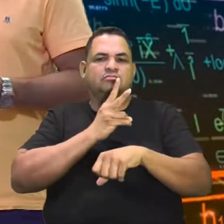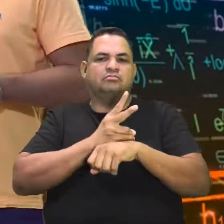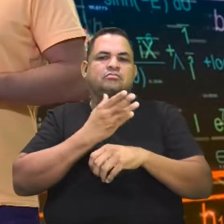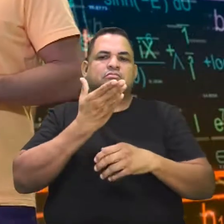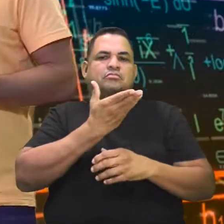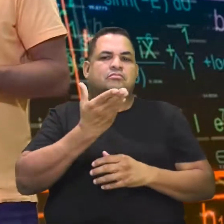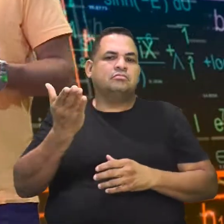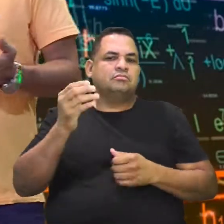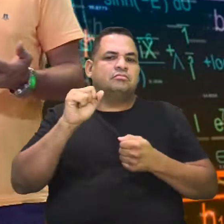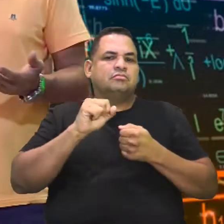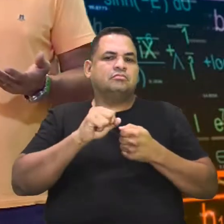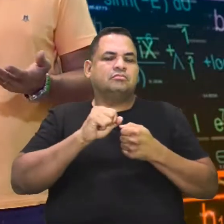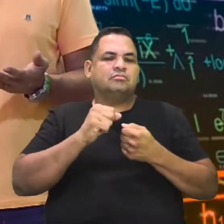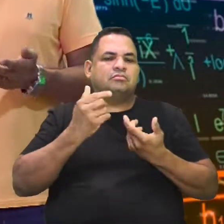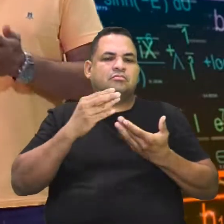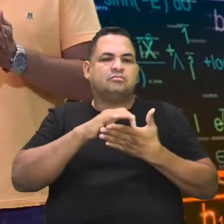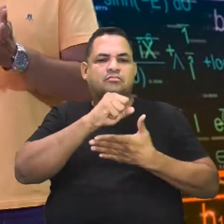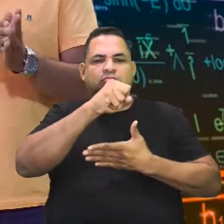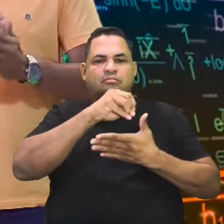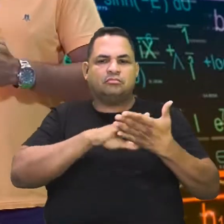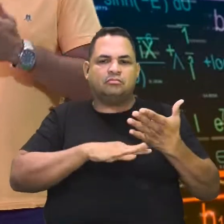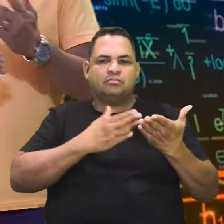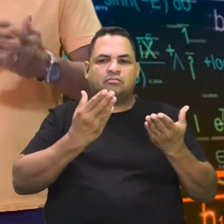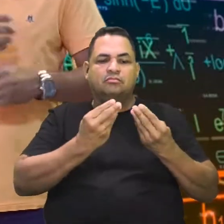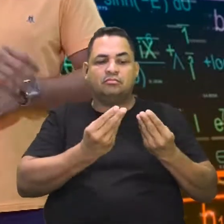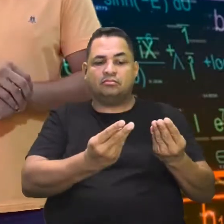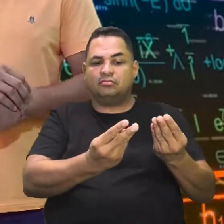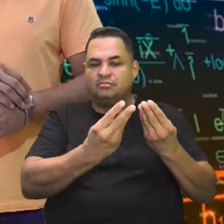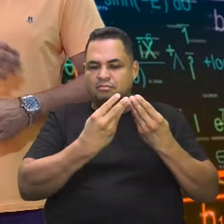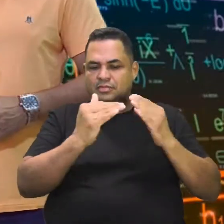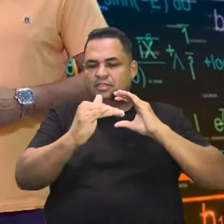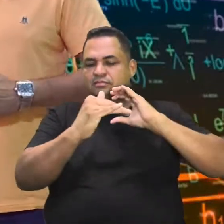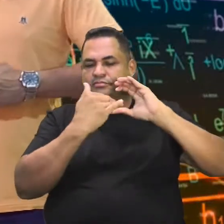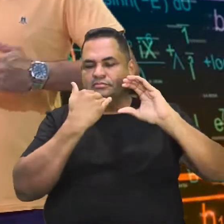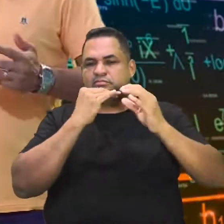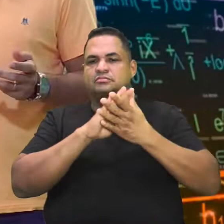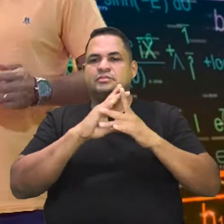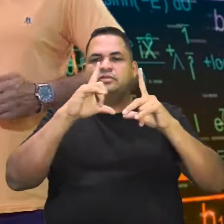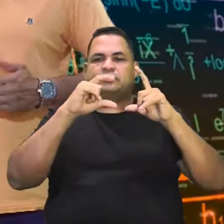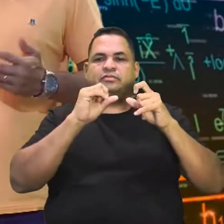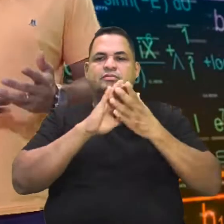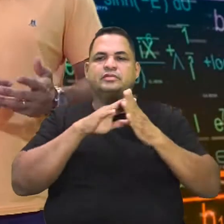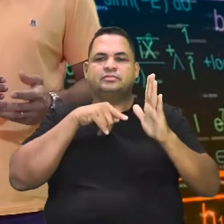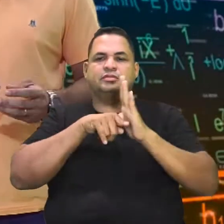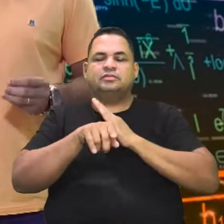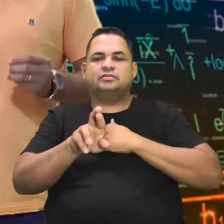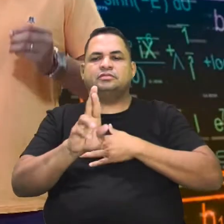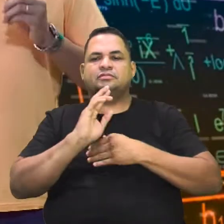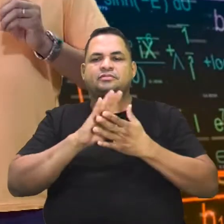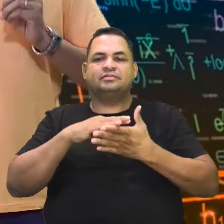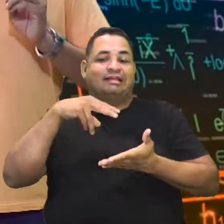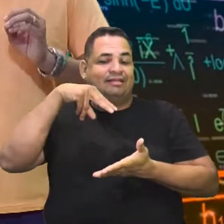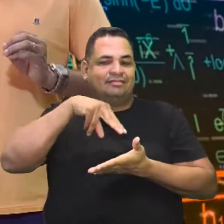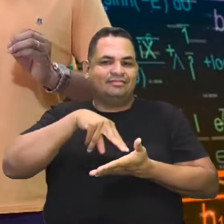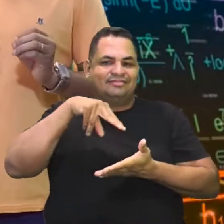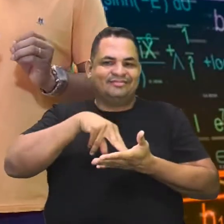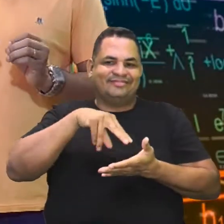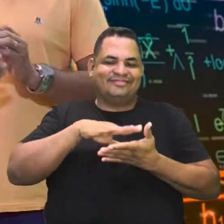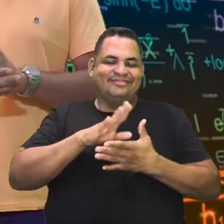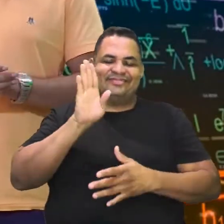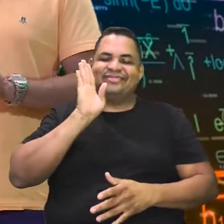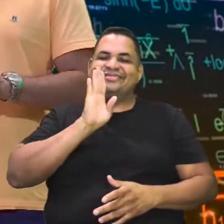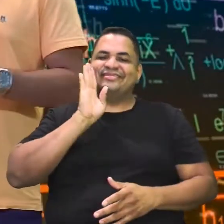de vocês fazendo atividades. Recebemos algumas fotos lá nos quiz, tal, a animação de vocês. É